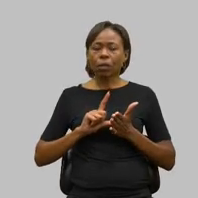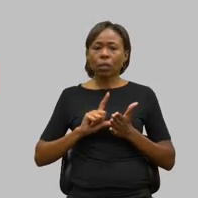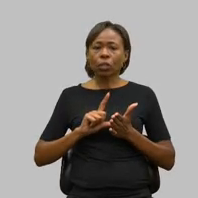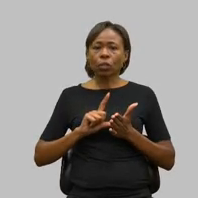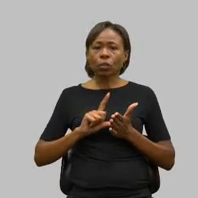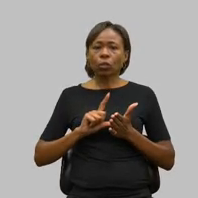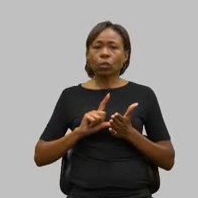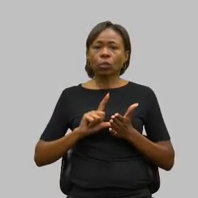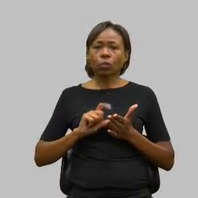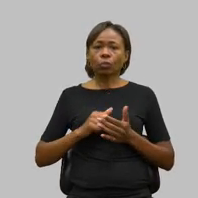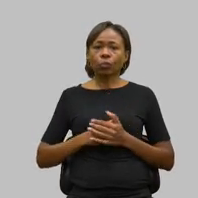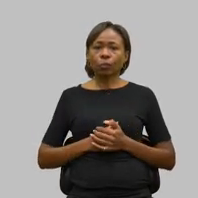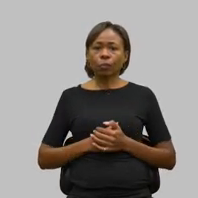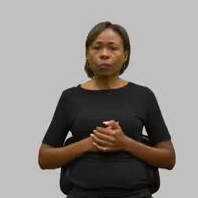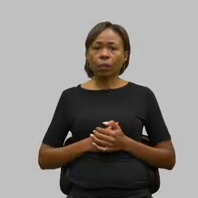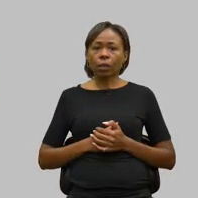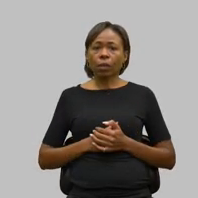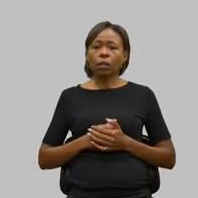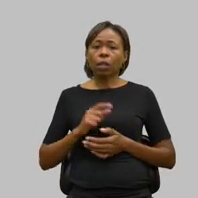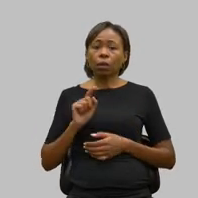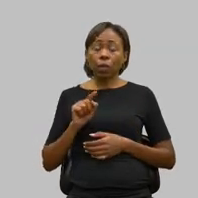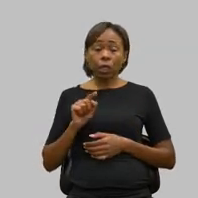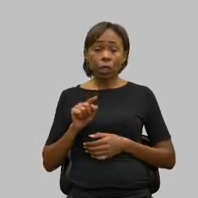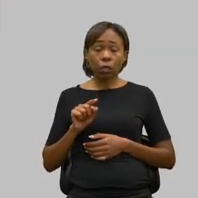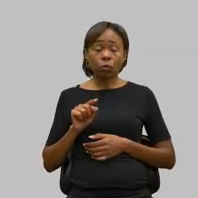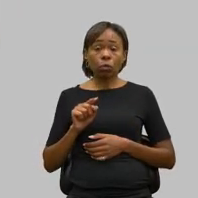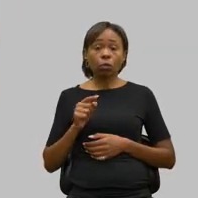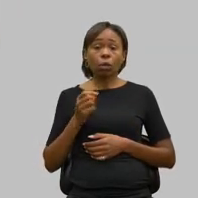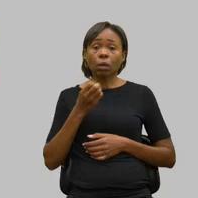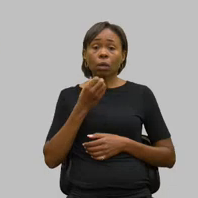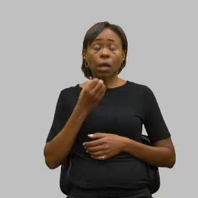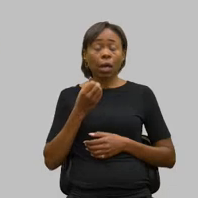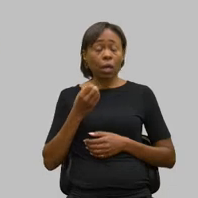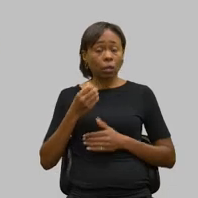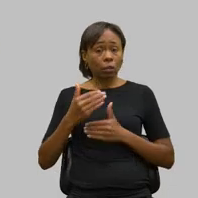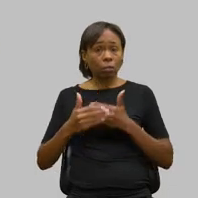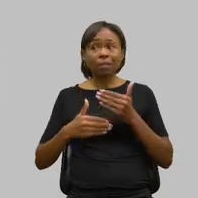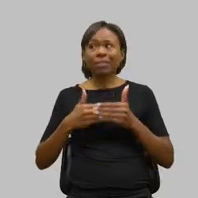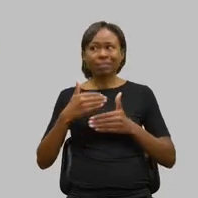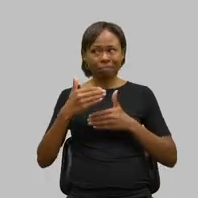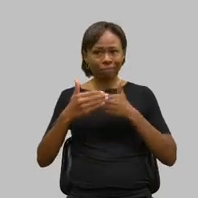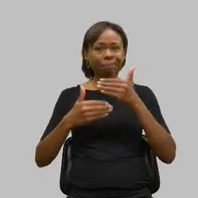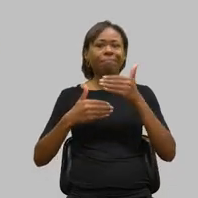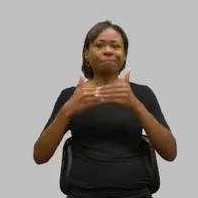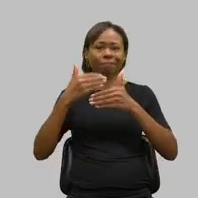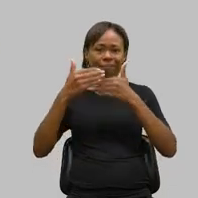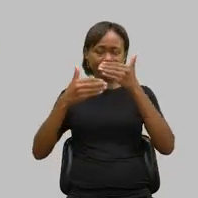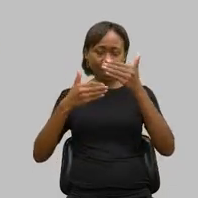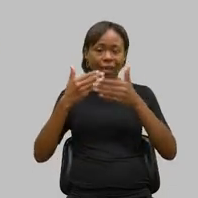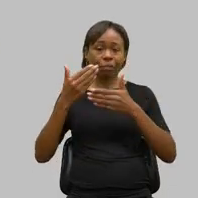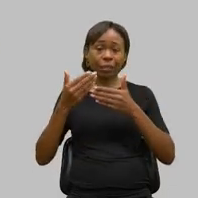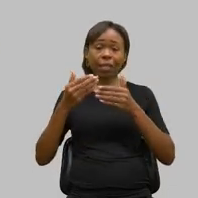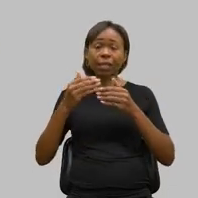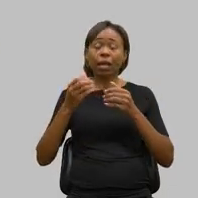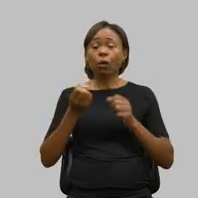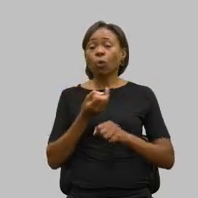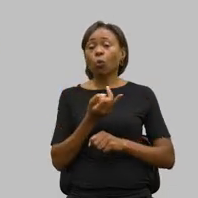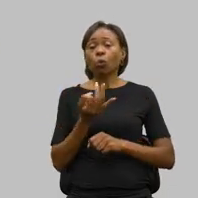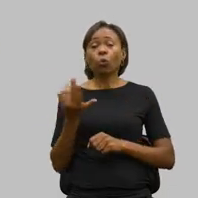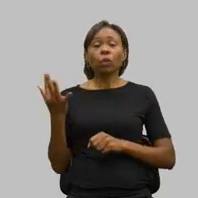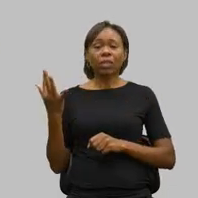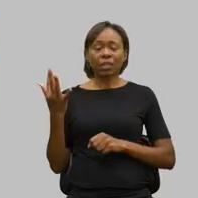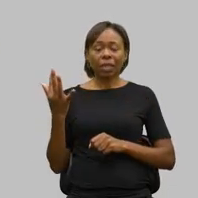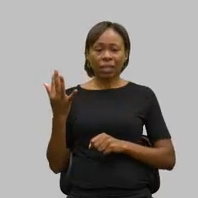de ver o indicador. Então, essa previsibilidade certamente vem aumentando o número de internações